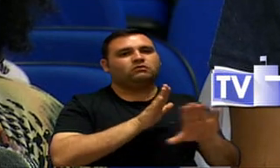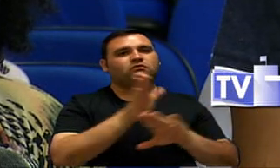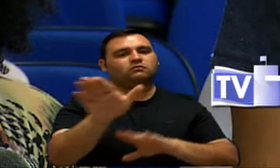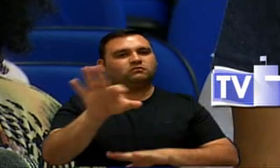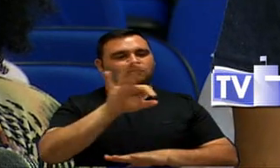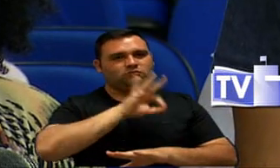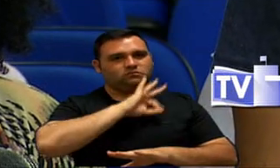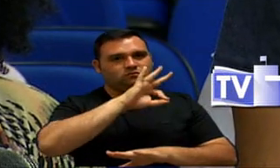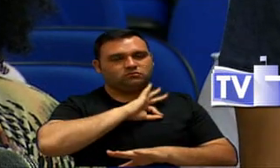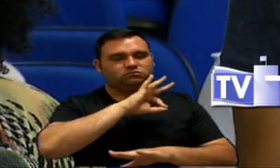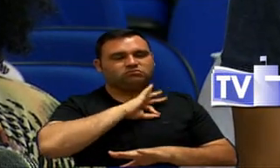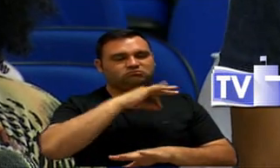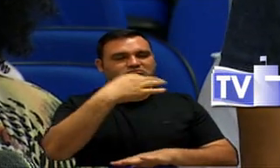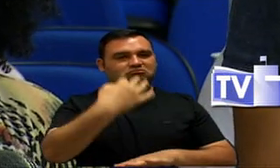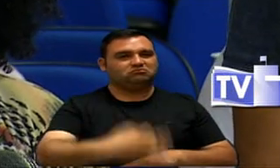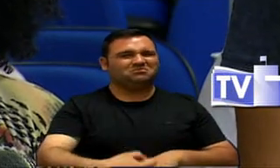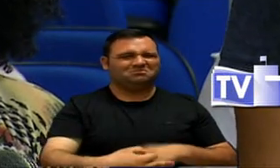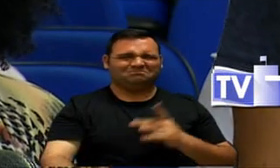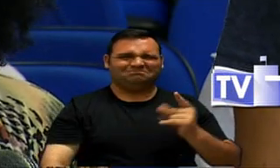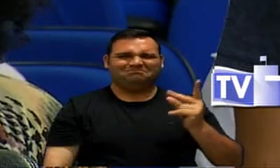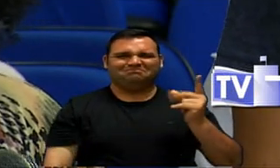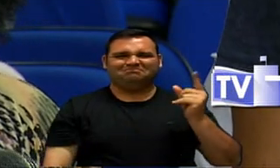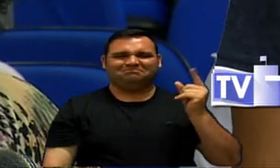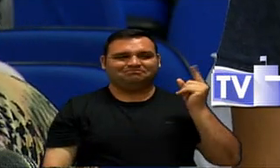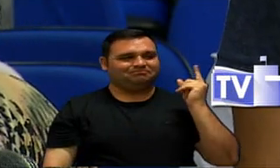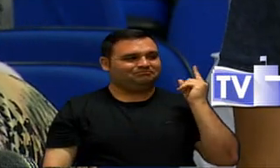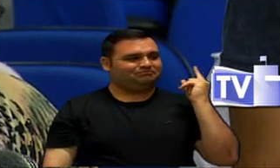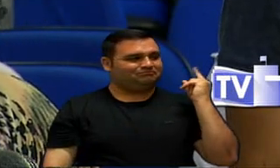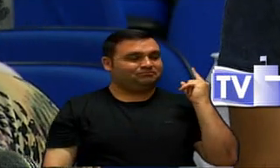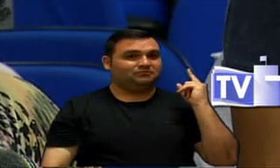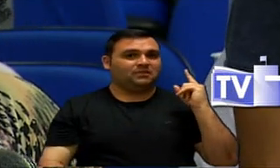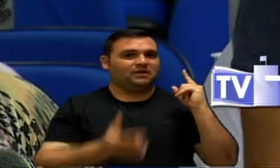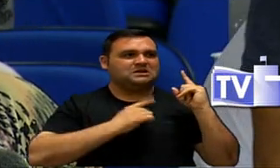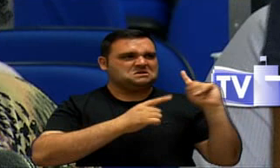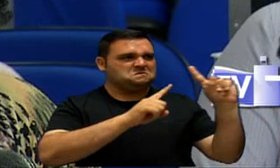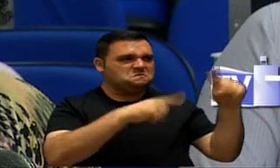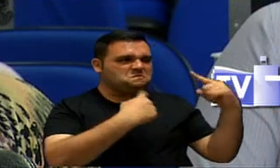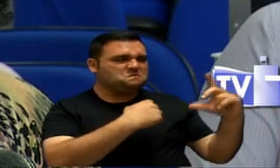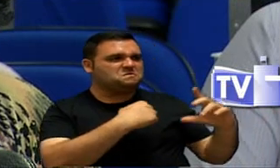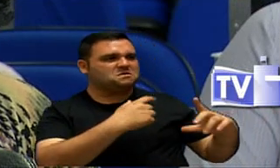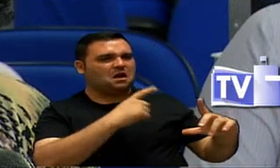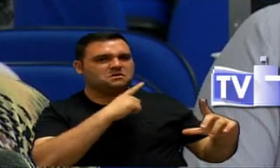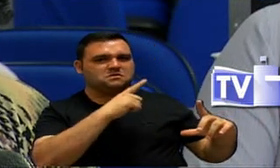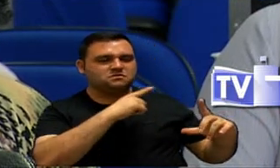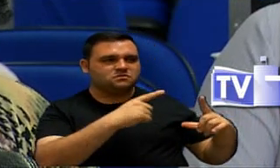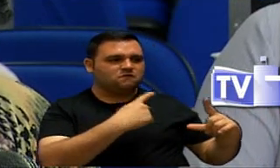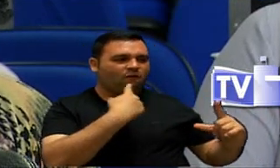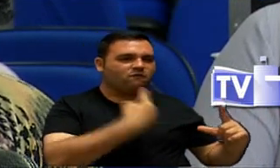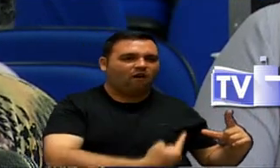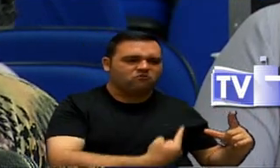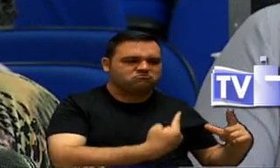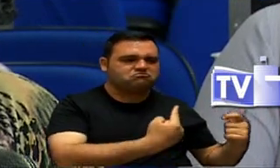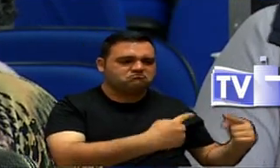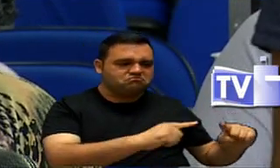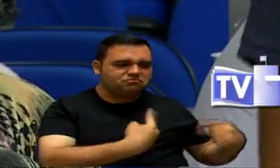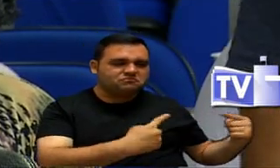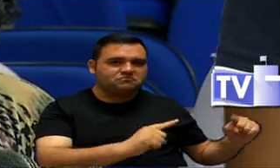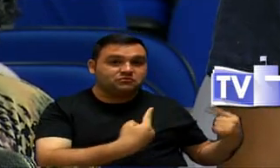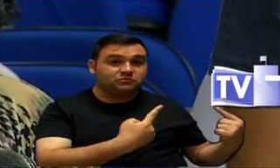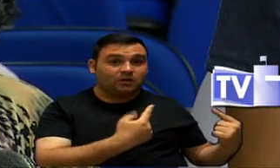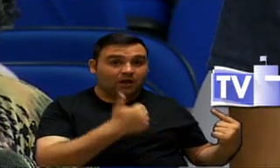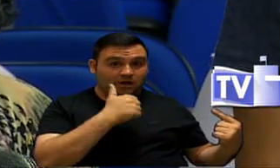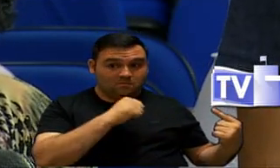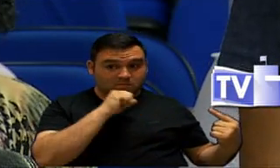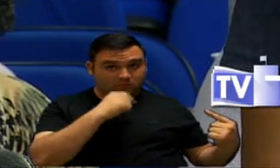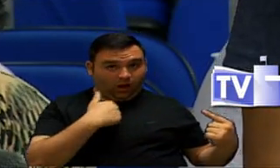delegacia, sim. Fazia tempo que ele estava me ameaçando. E eu estava cuidando da minha